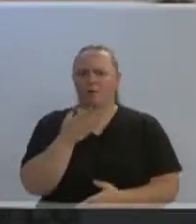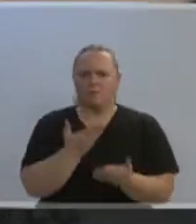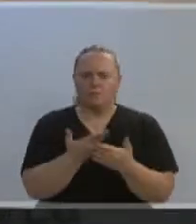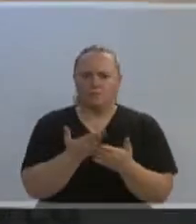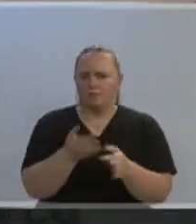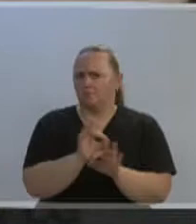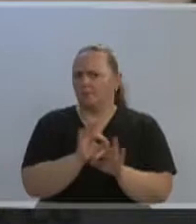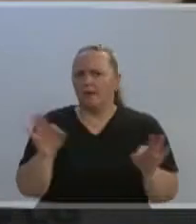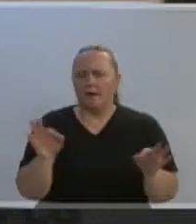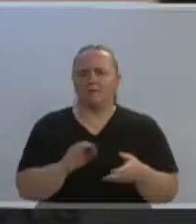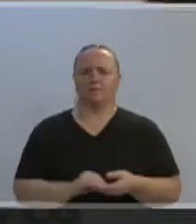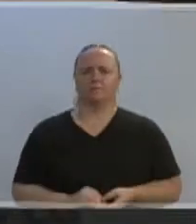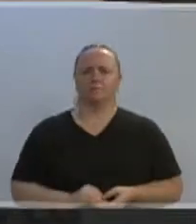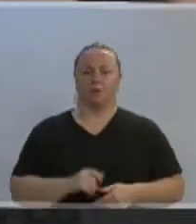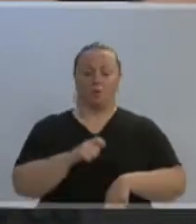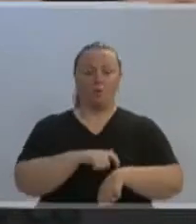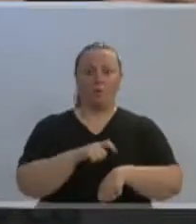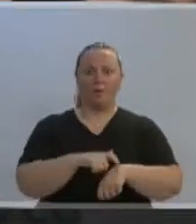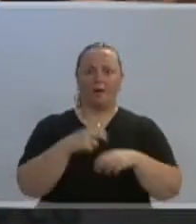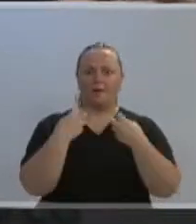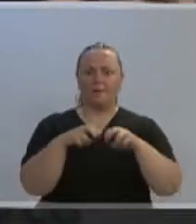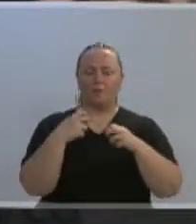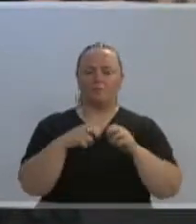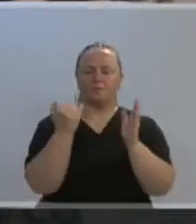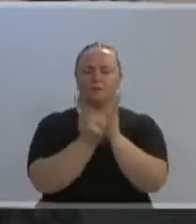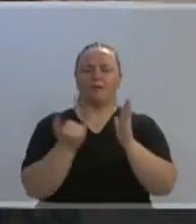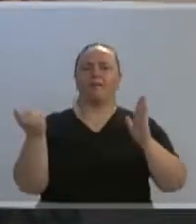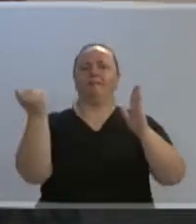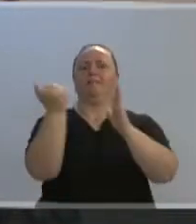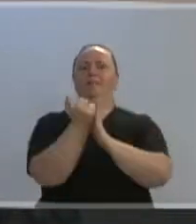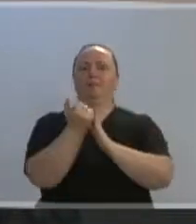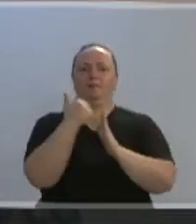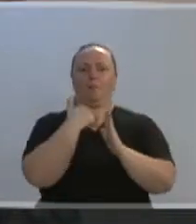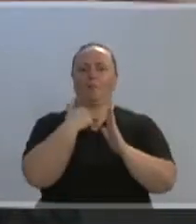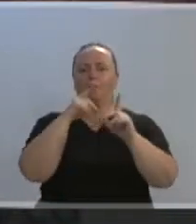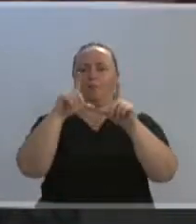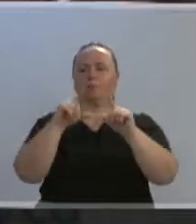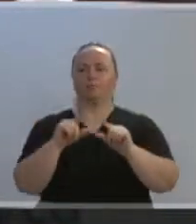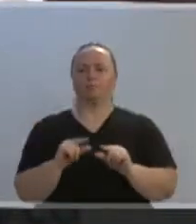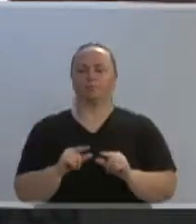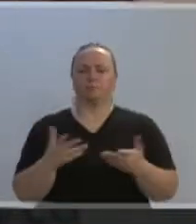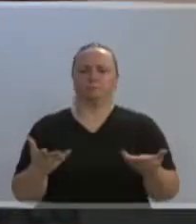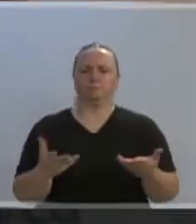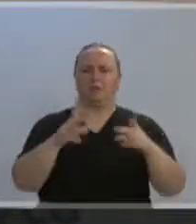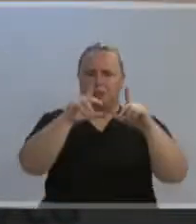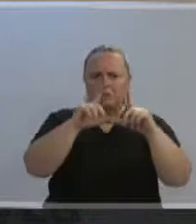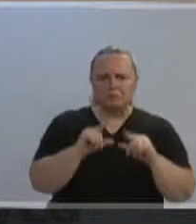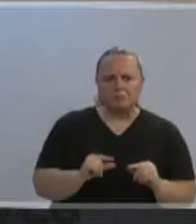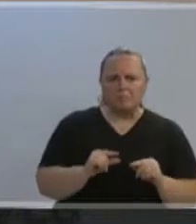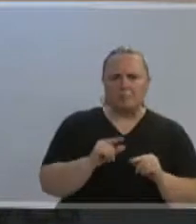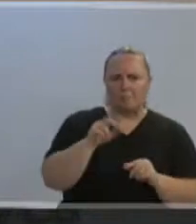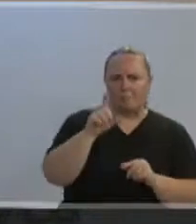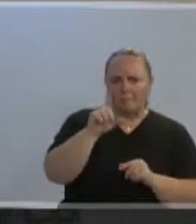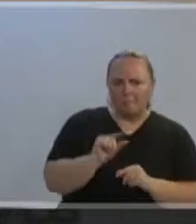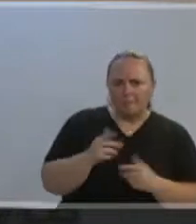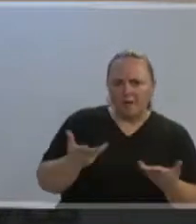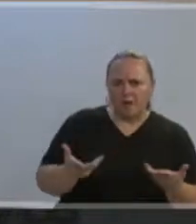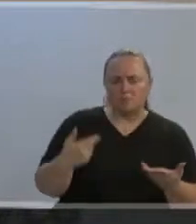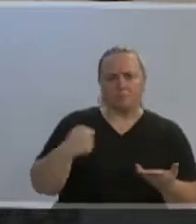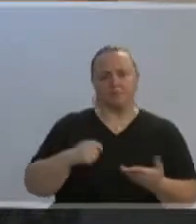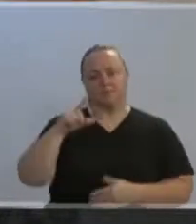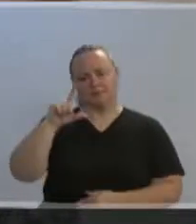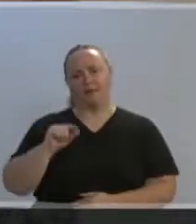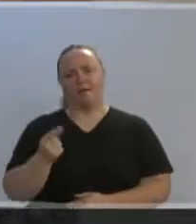até porque se você diminui os horários, tem que ter também na questão da planilha de custo, diminui também os valores da passagem de ônibus, que é o que parece-me que não vai ocorrer